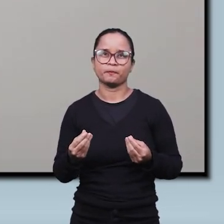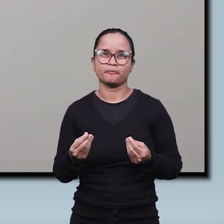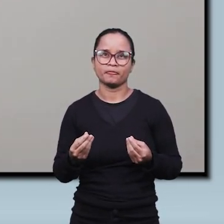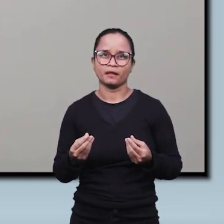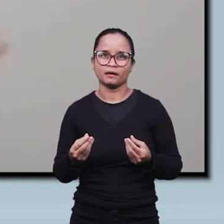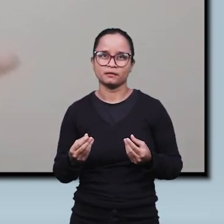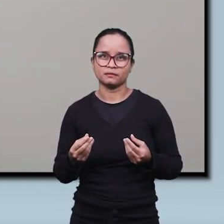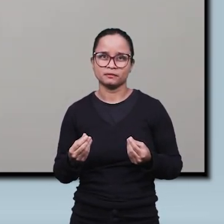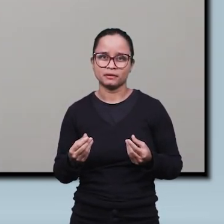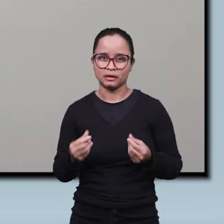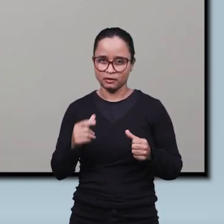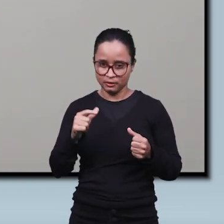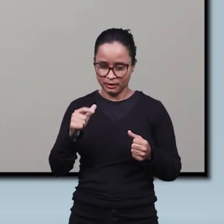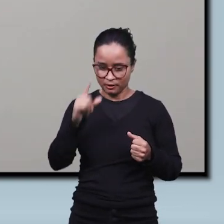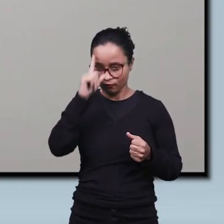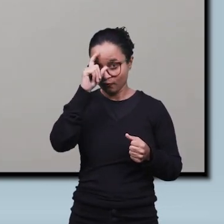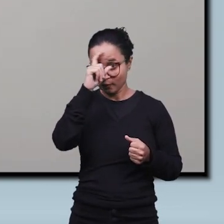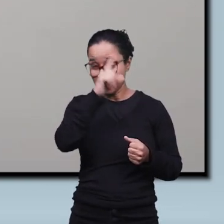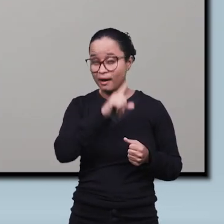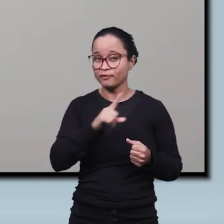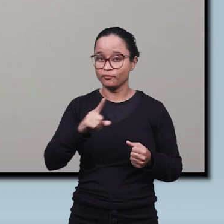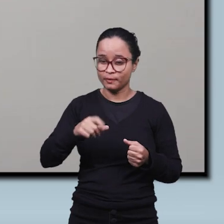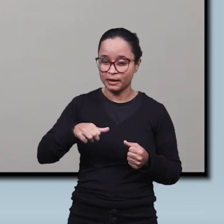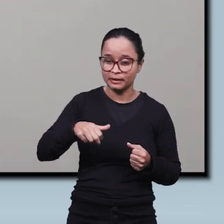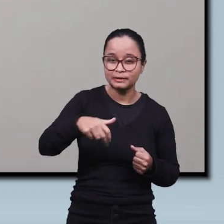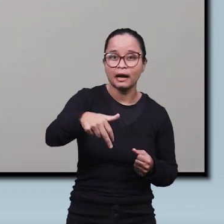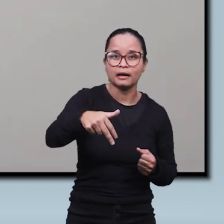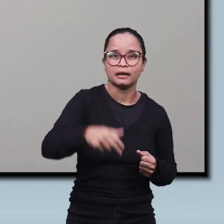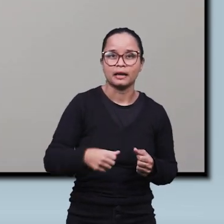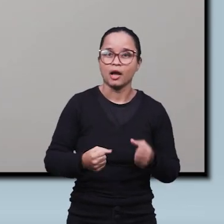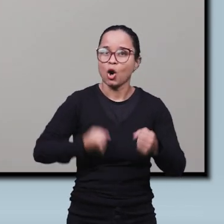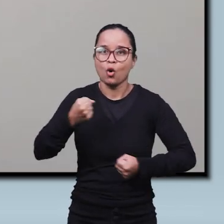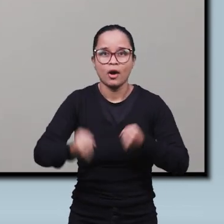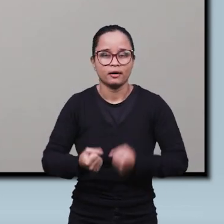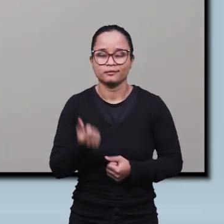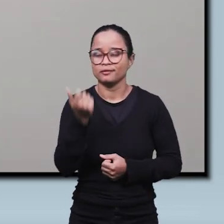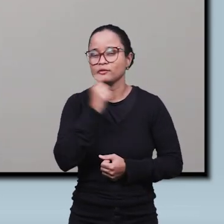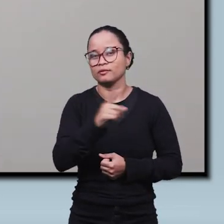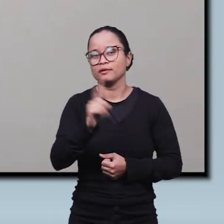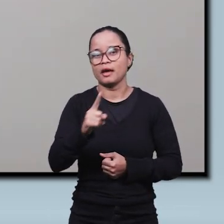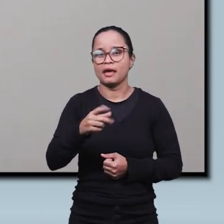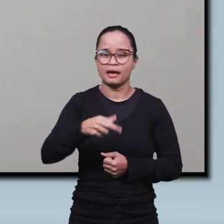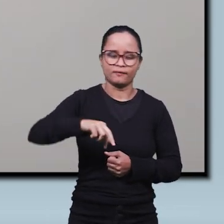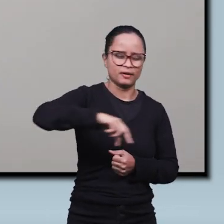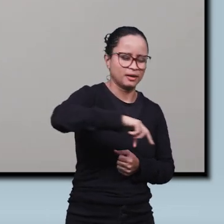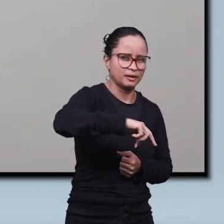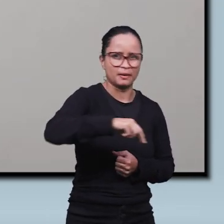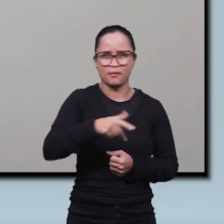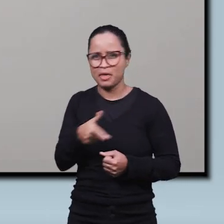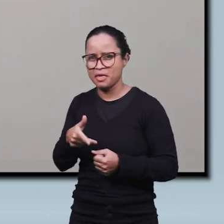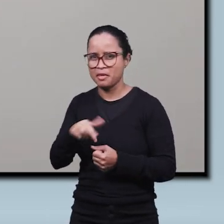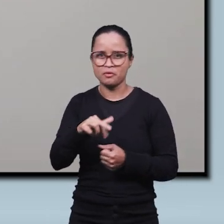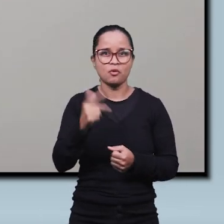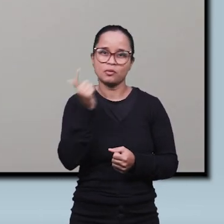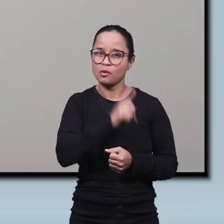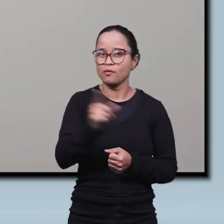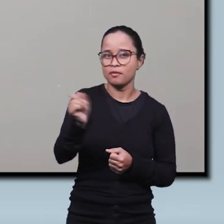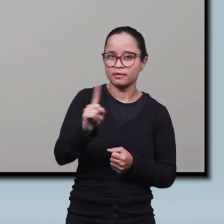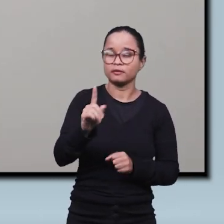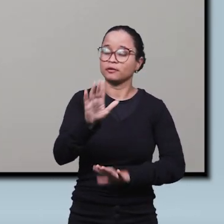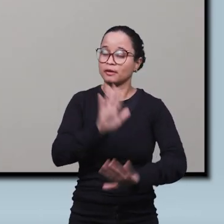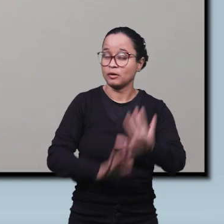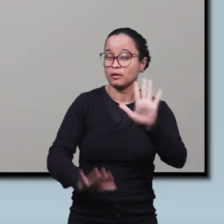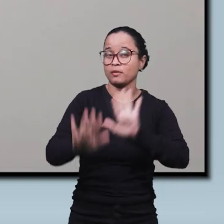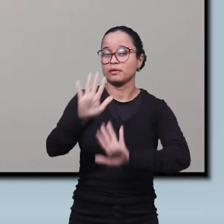limitação na sua mobilidade. Ela já não vai correr, ela já, para fazer alguns giros e alguns movimentos, ela vai com mais cautela,